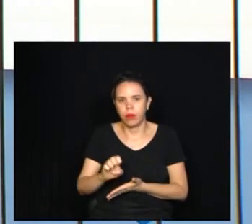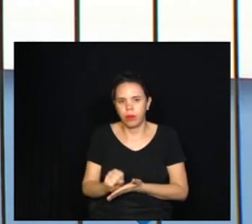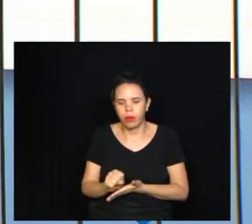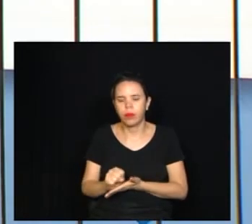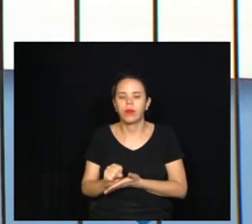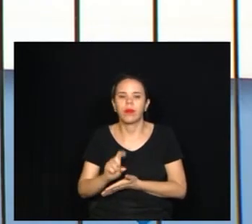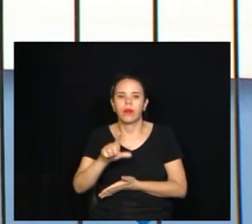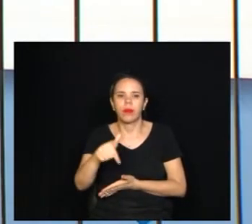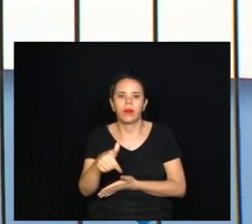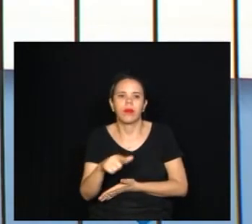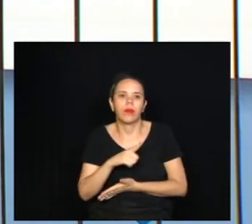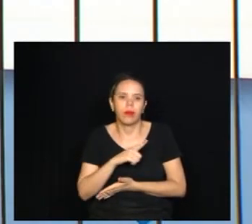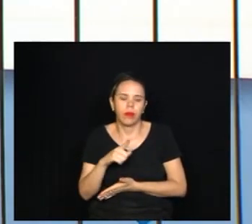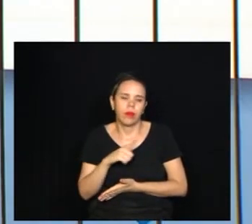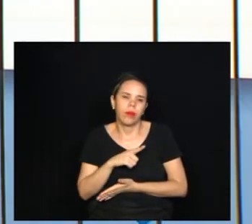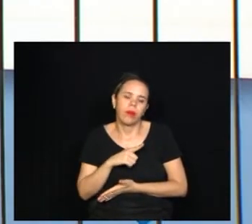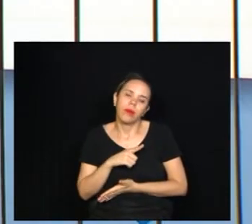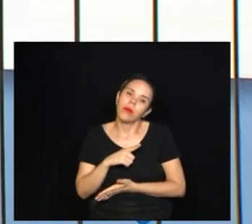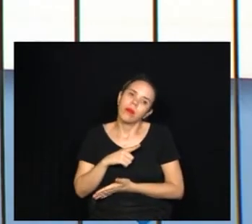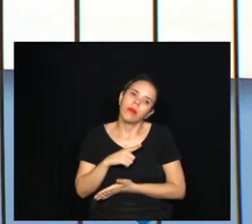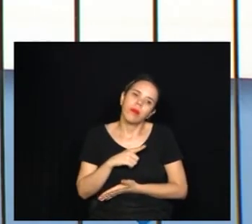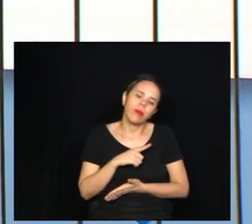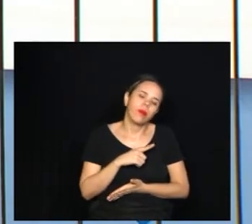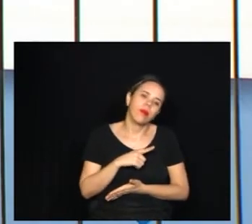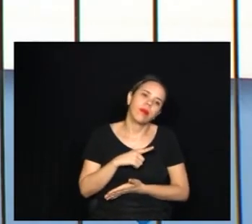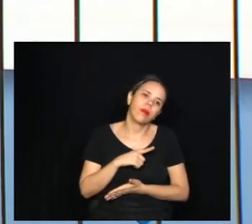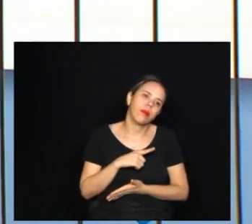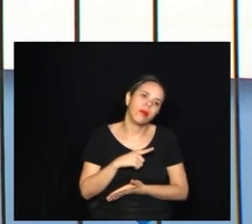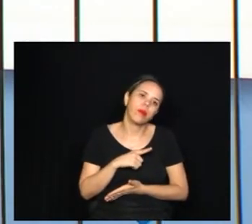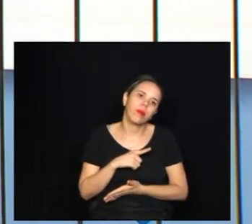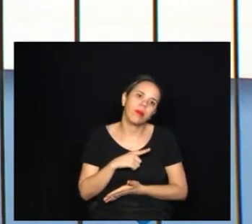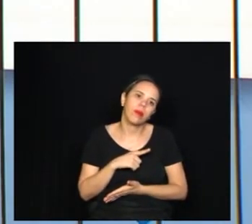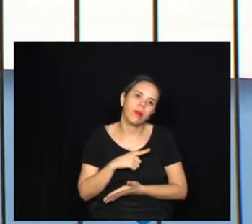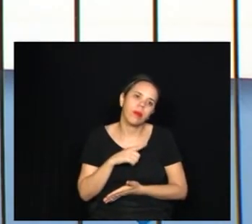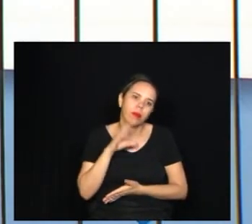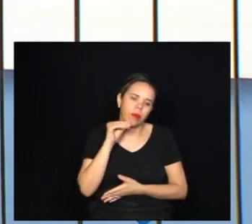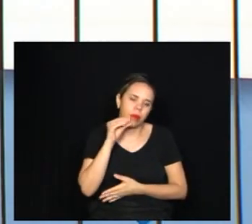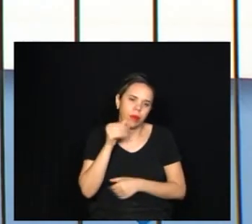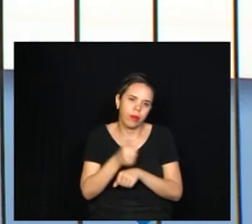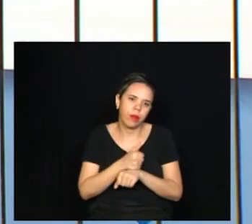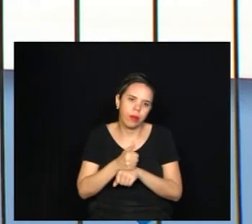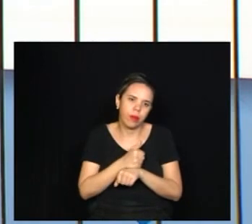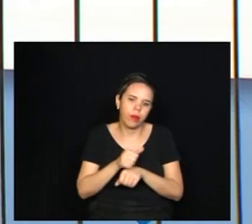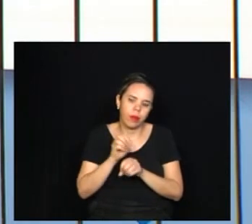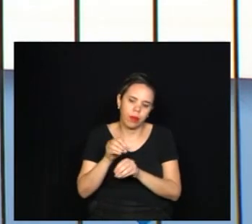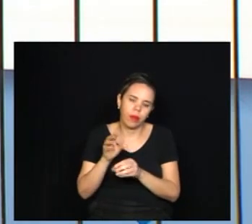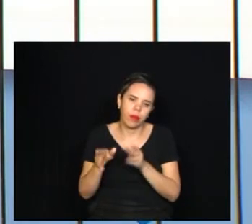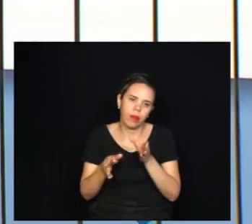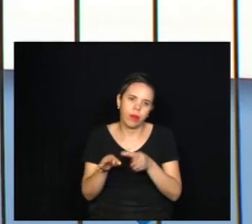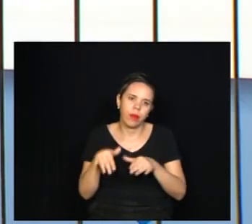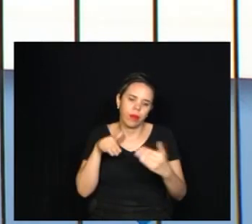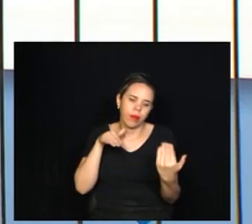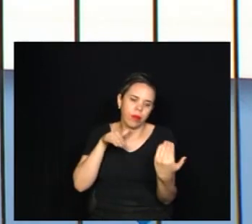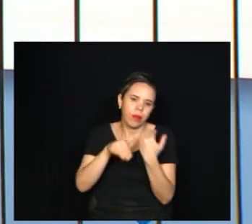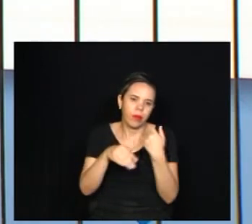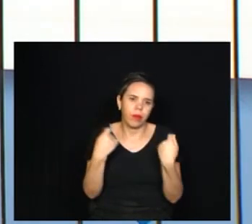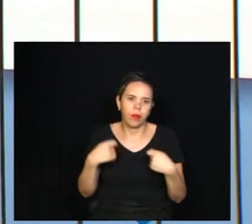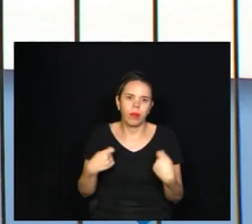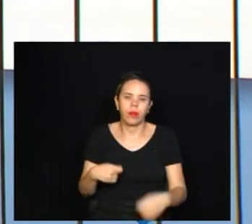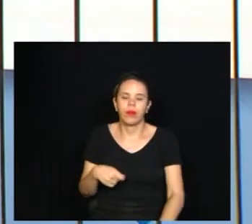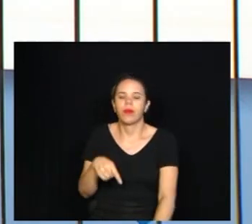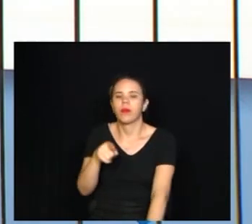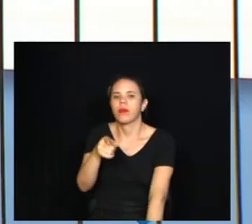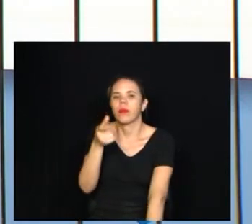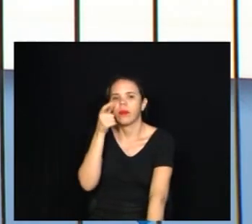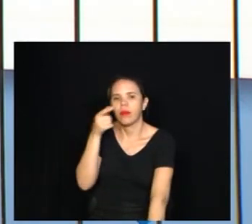E depois nós teremos ali justamente agentes de mobilidade orientando o trânsito, mas é preciso, você